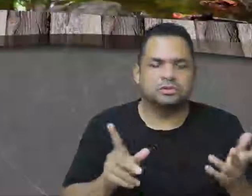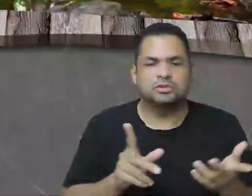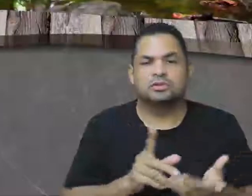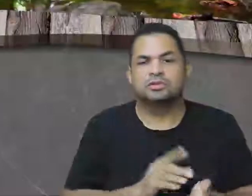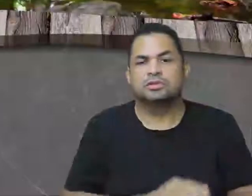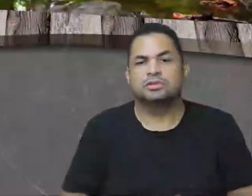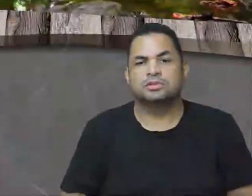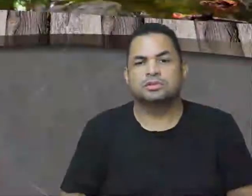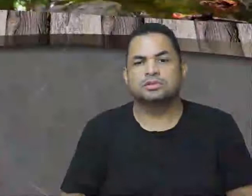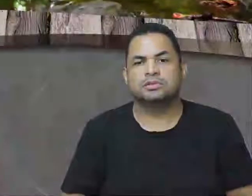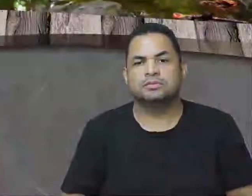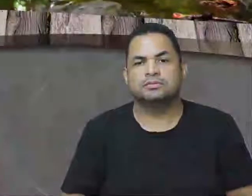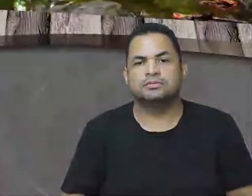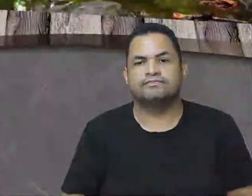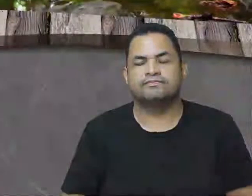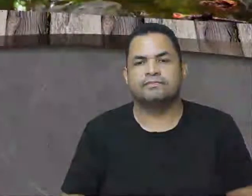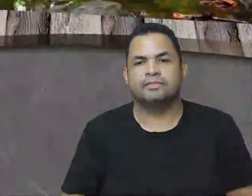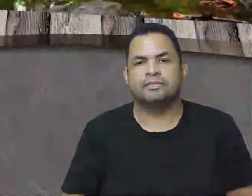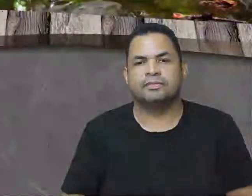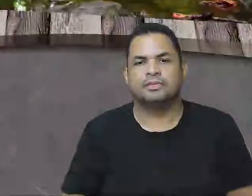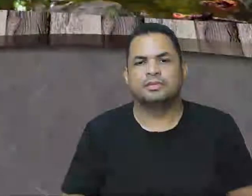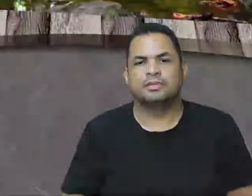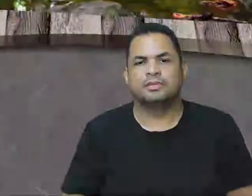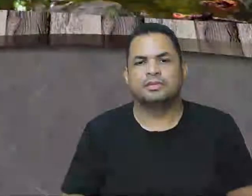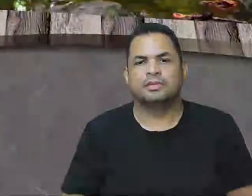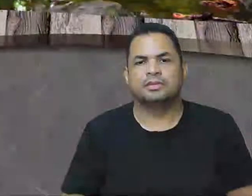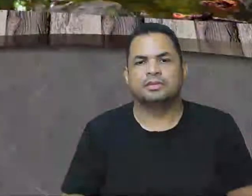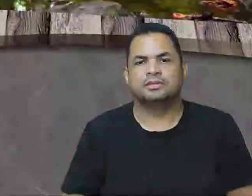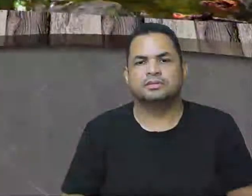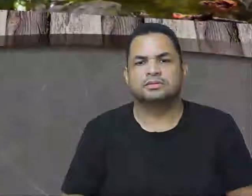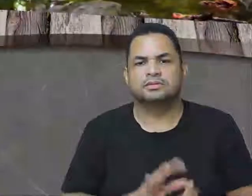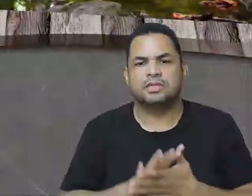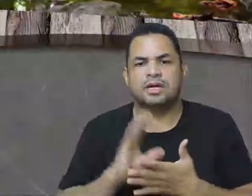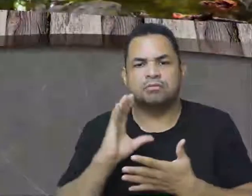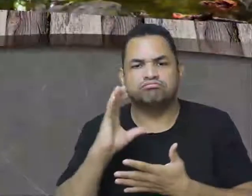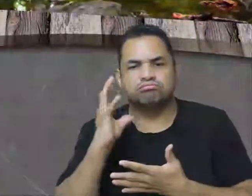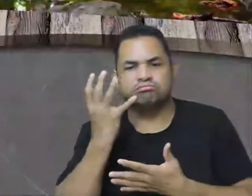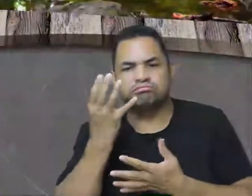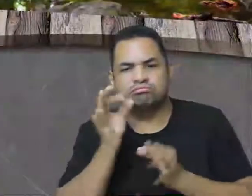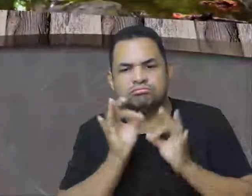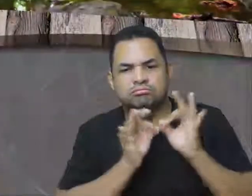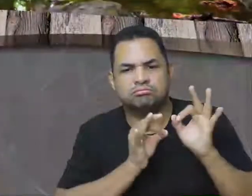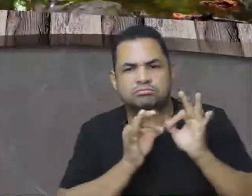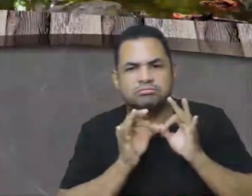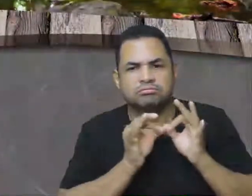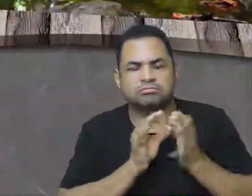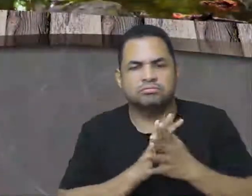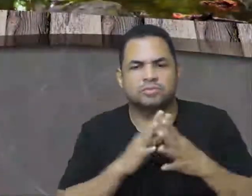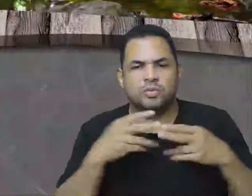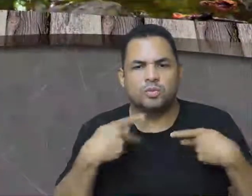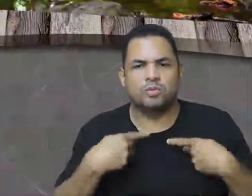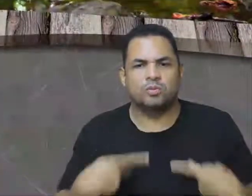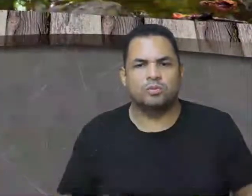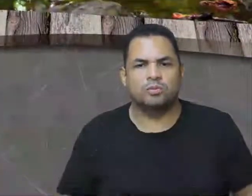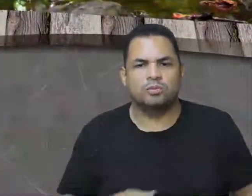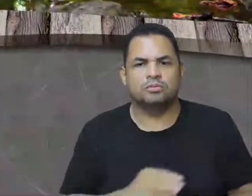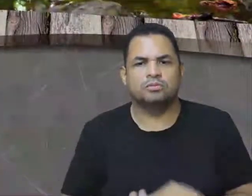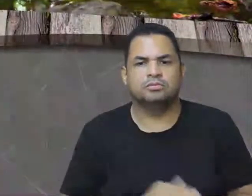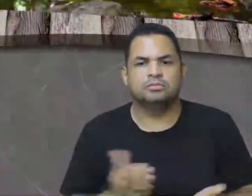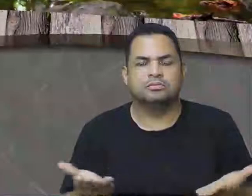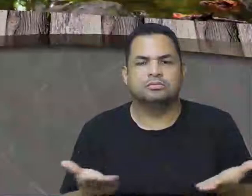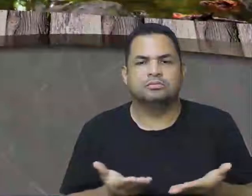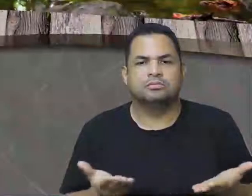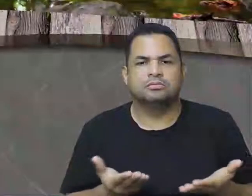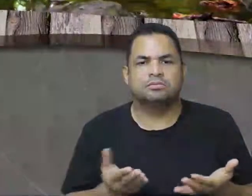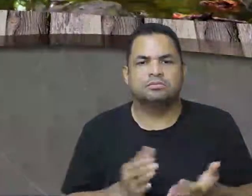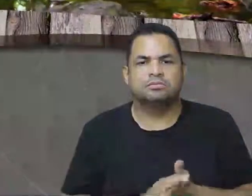vão, assim, dar a capacidade funcional do organismo, tá bom? Hoje nós